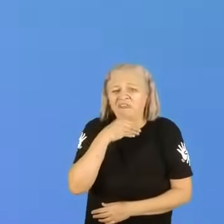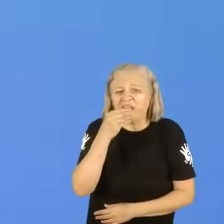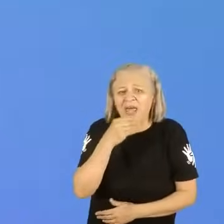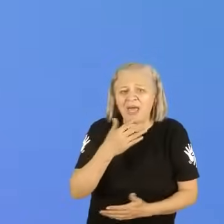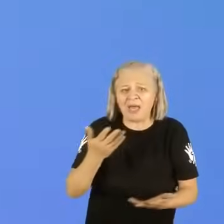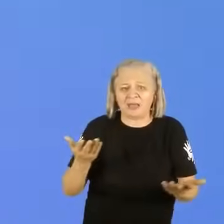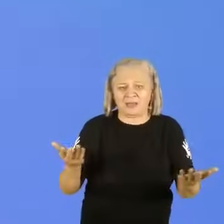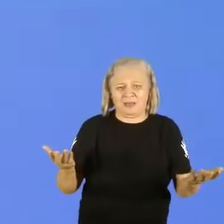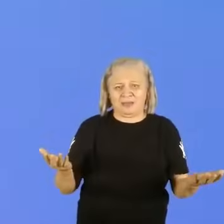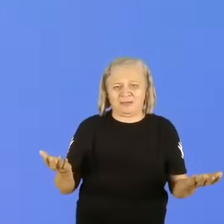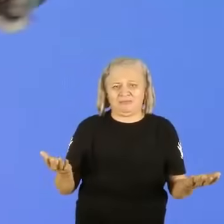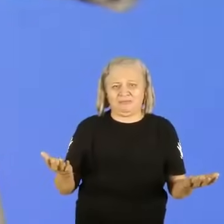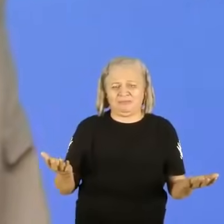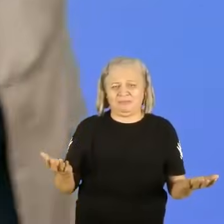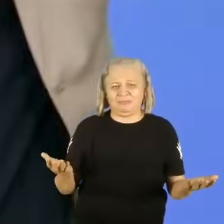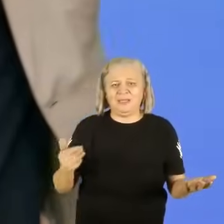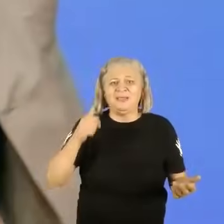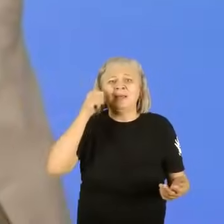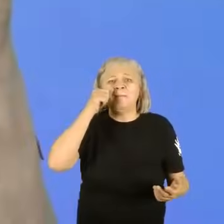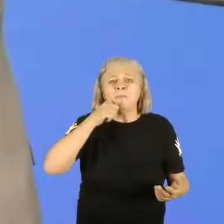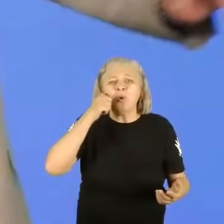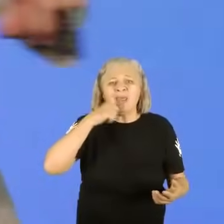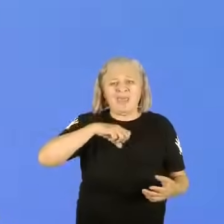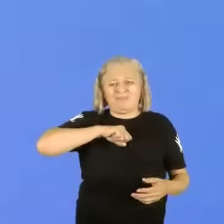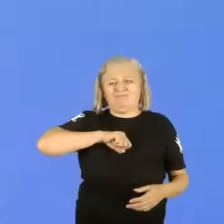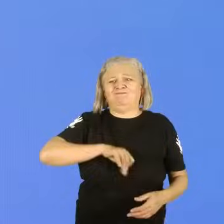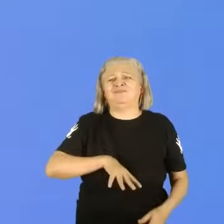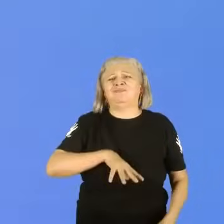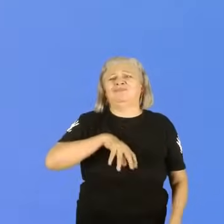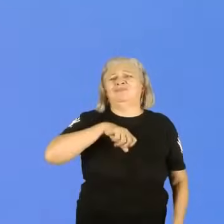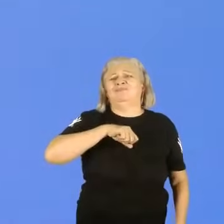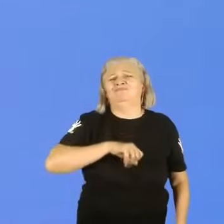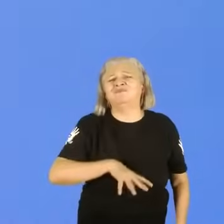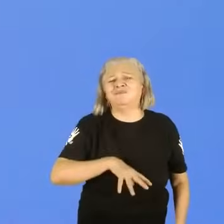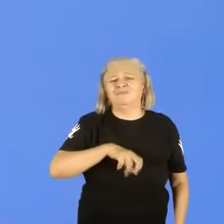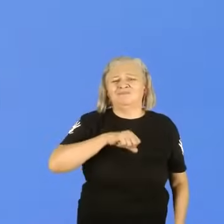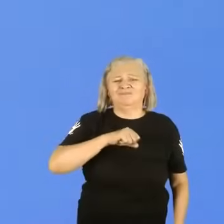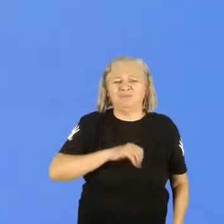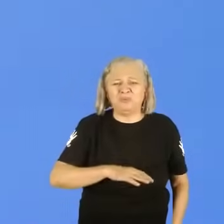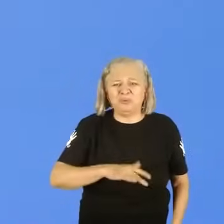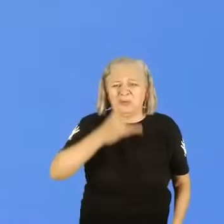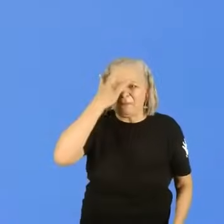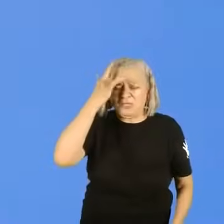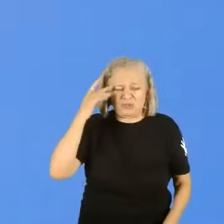uma mulher, durante o seu período, ela era considerada impura.